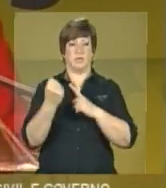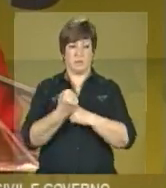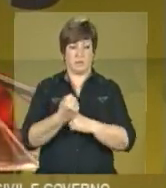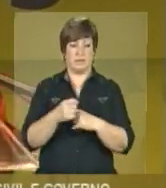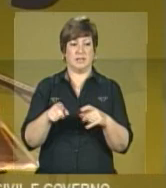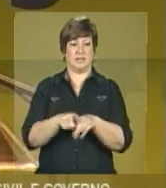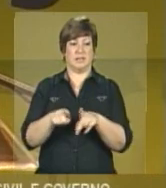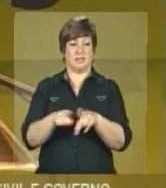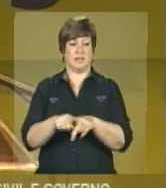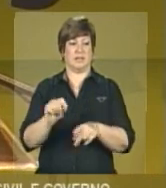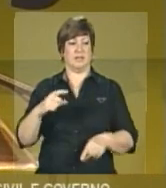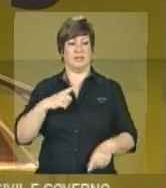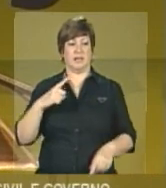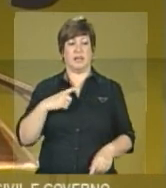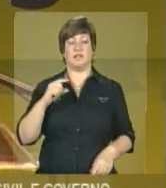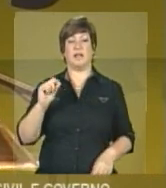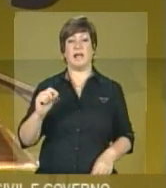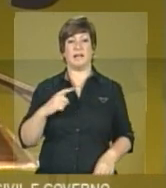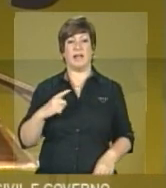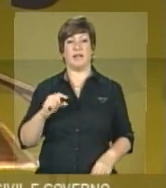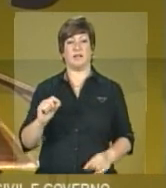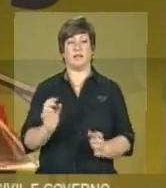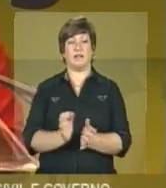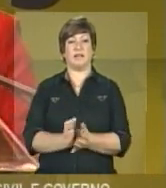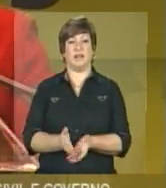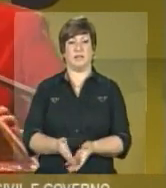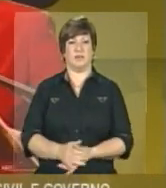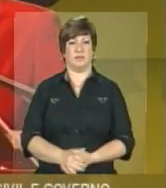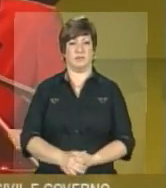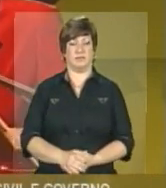que hoje se reúnem neste fórum.